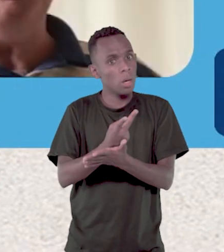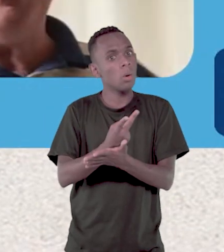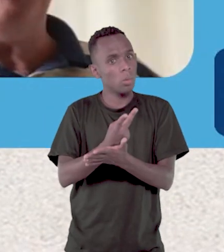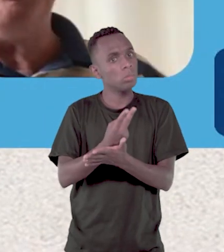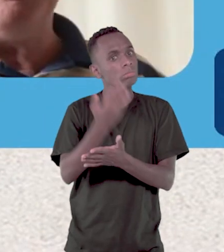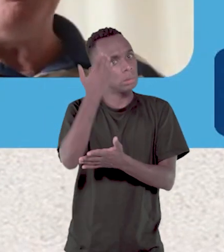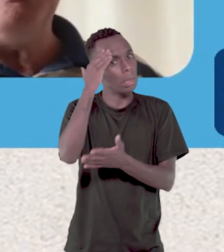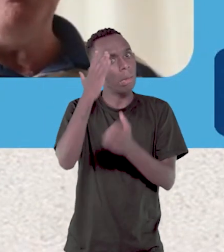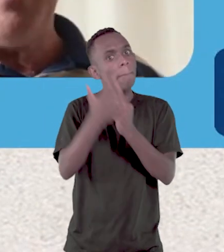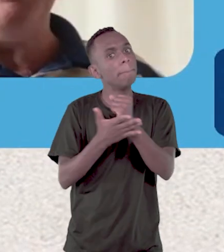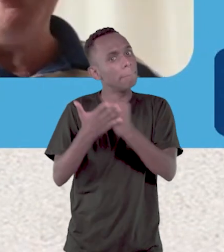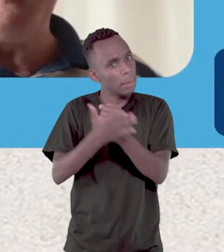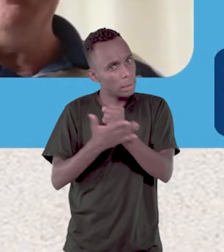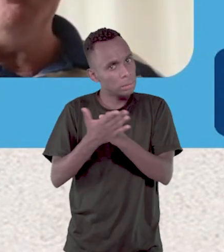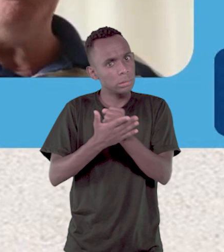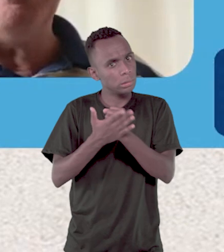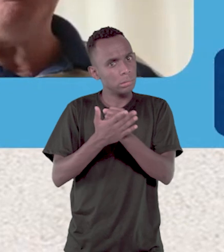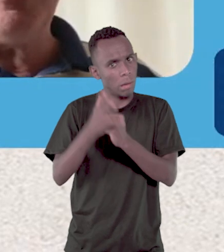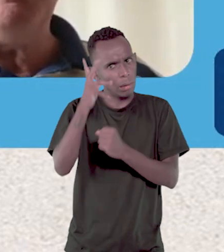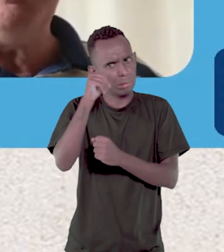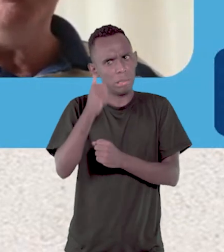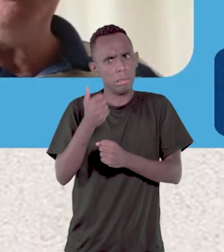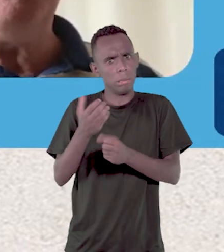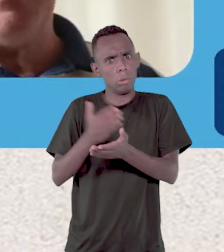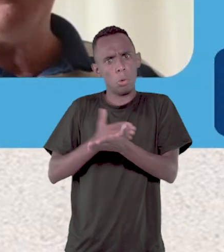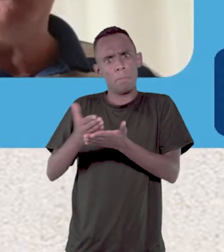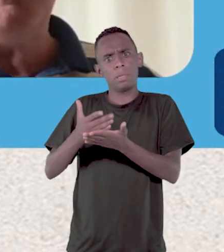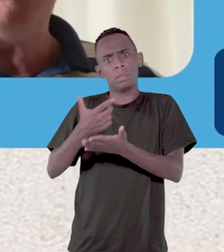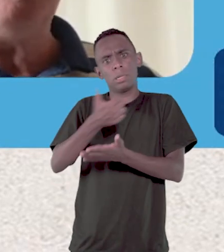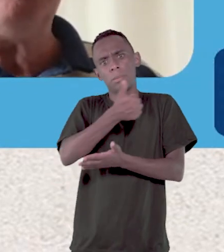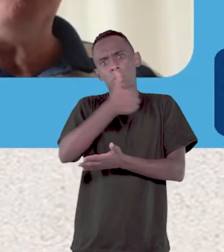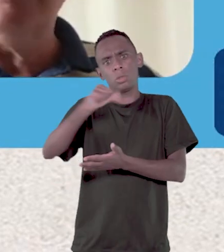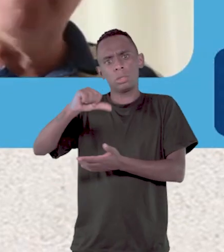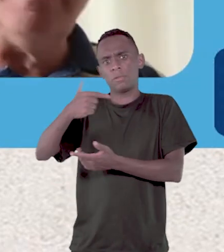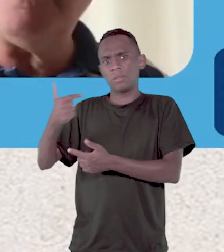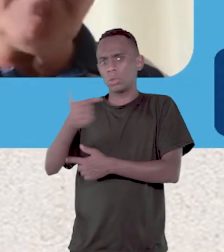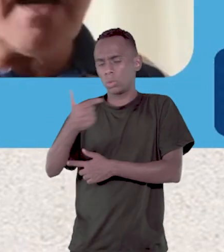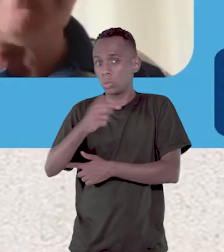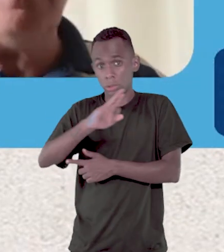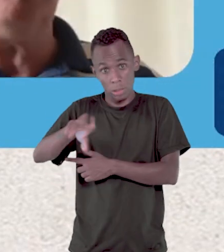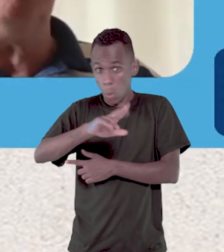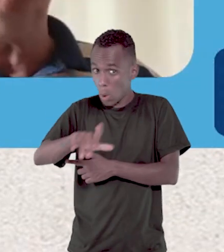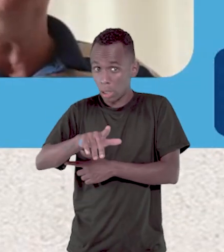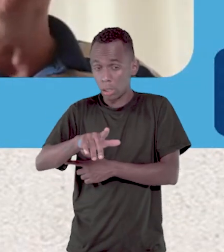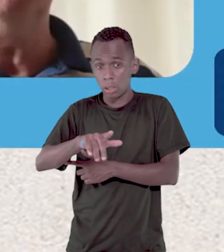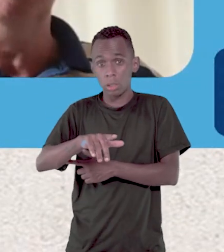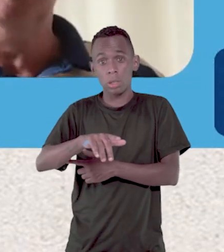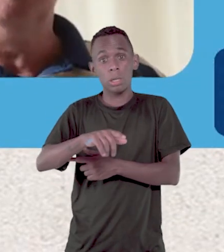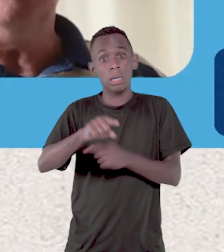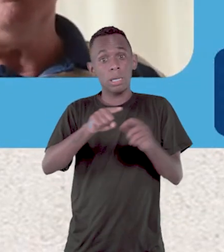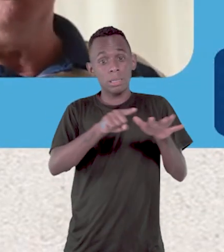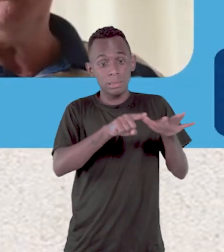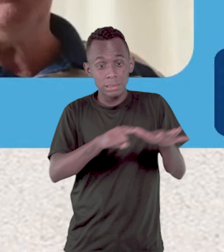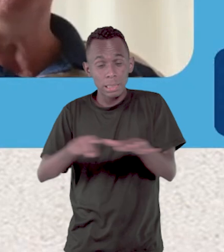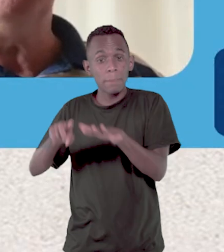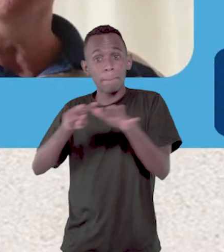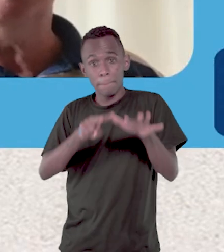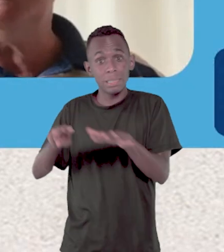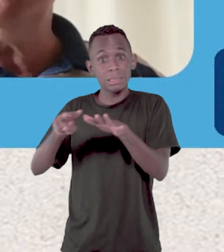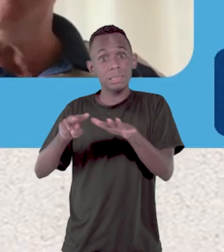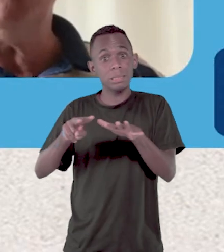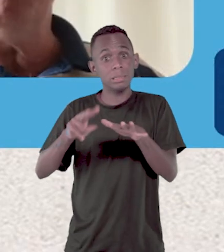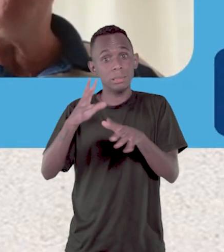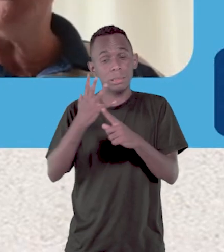um erro de interpretação básico, né? Achar que o modernismo nasce em 1922. O modernismo não nasce em 1922. A Semana de